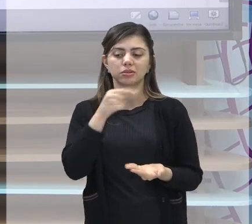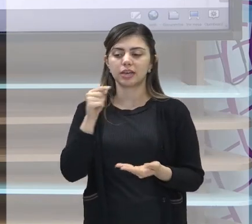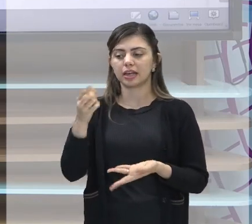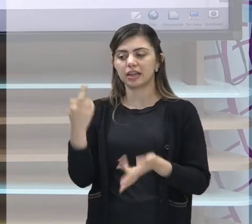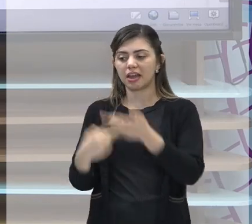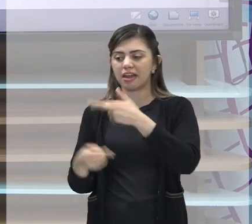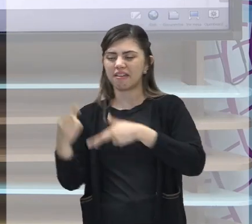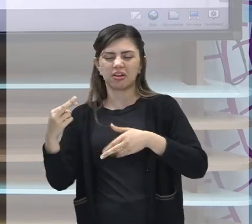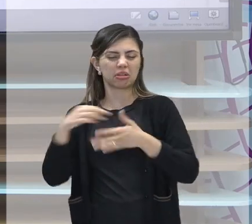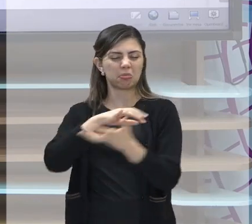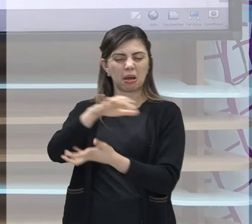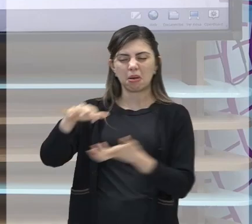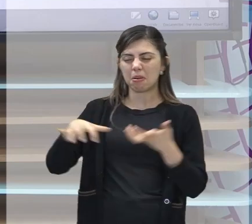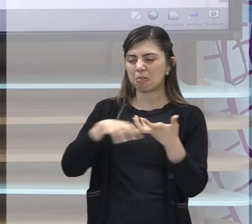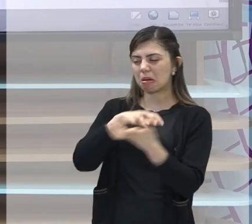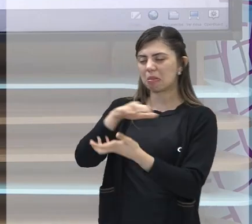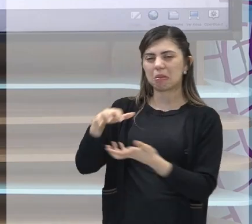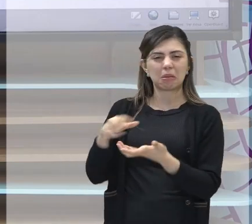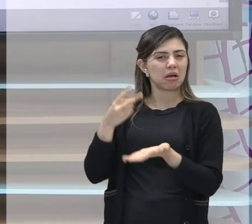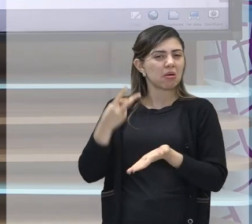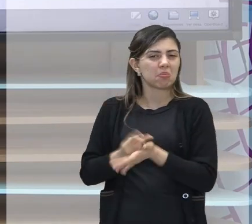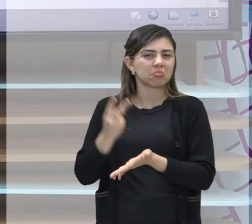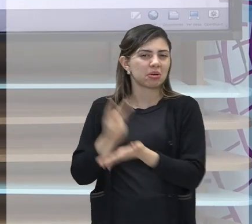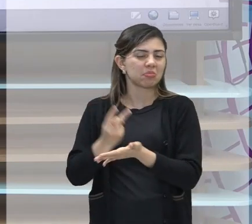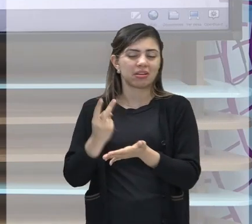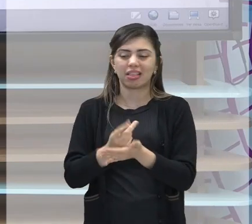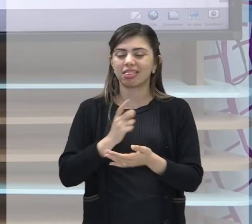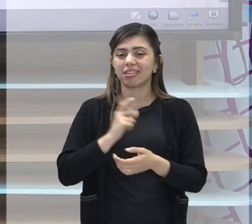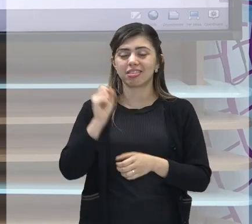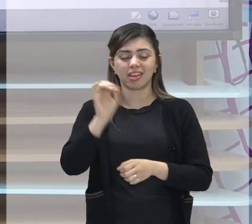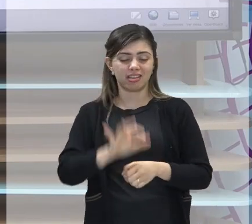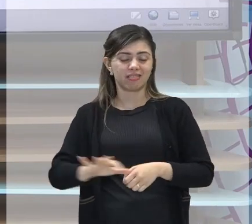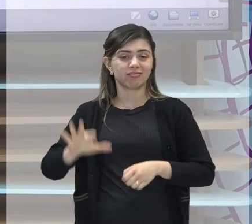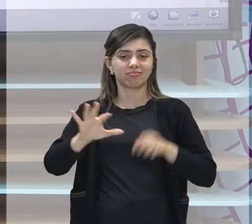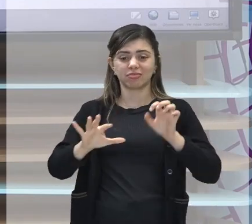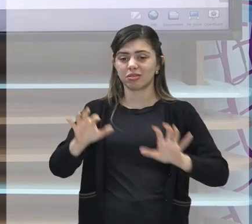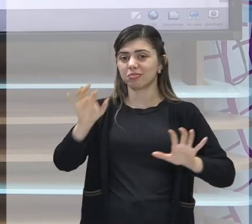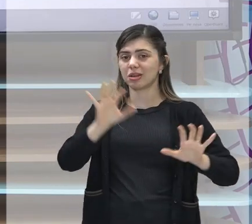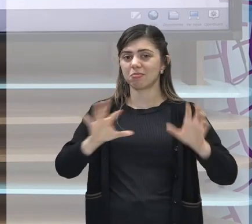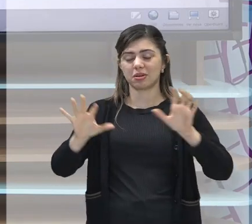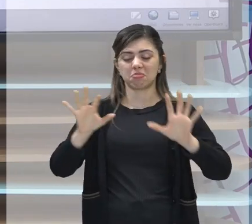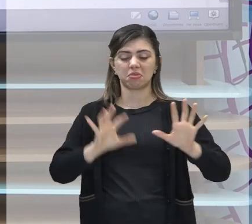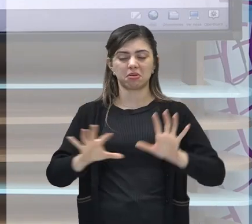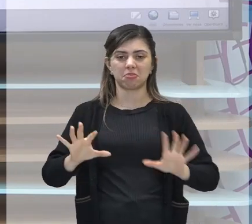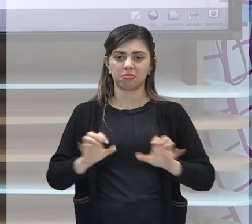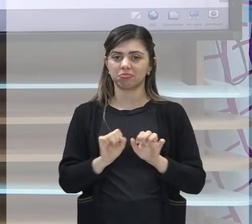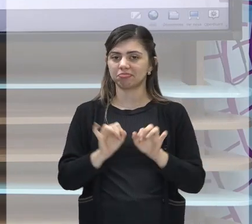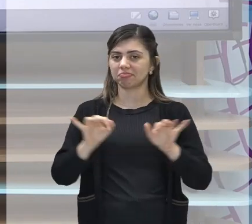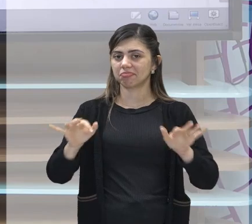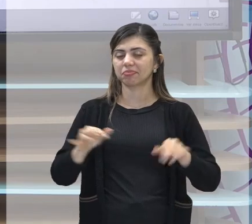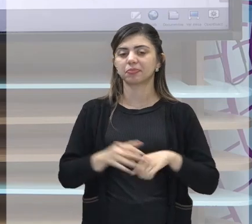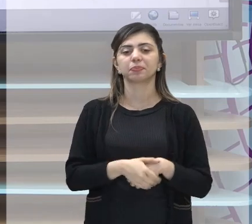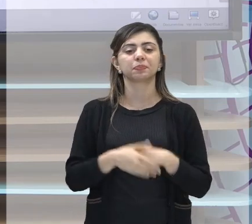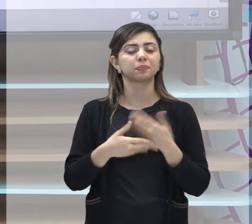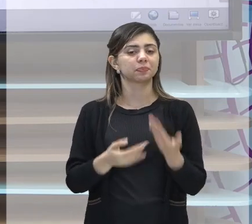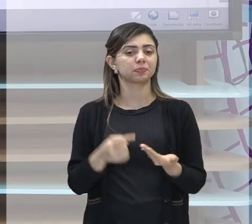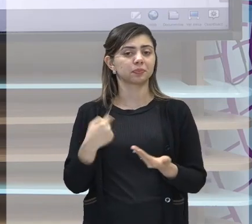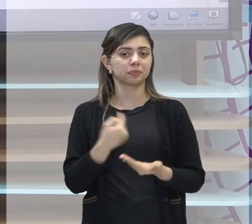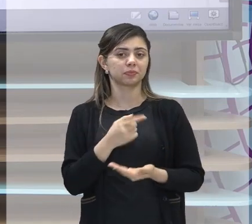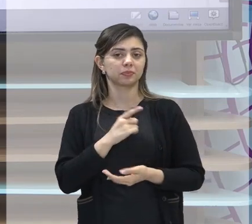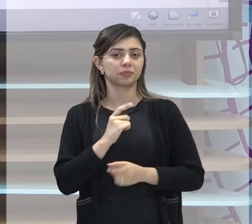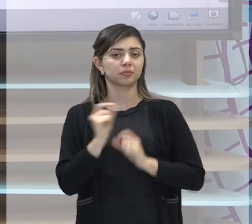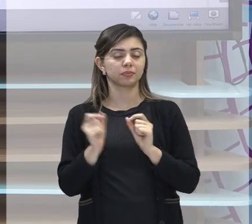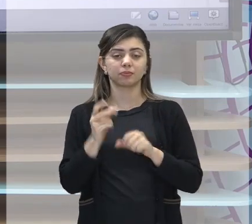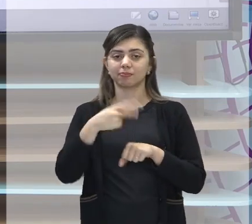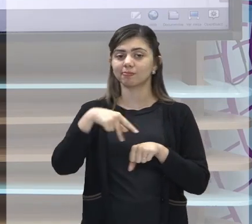revoltas regionais que vão eclodir no território como um todo. Nós temos um